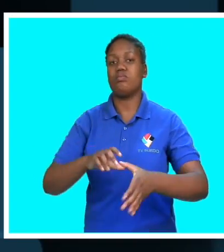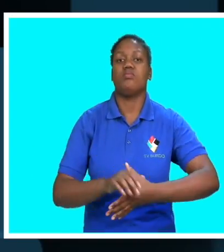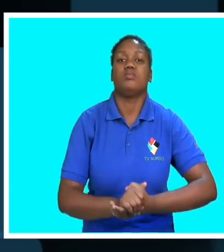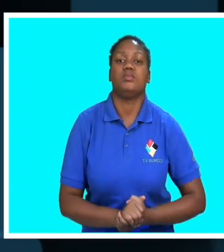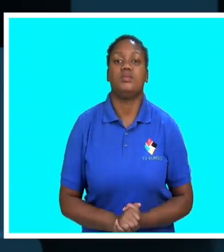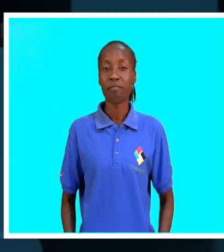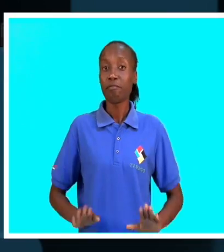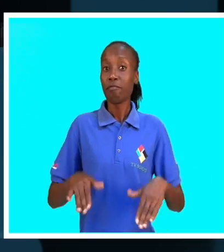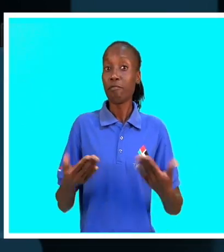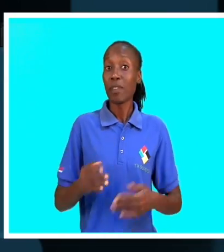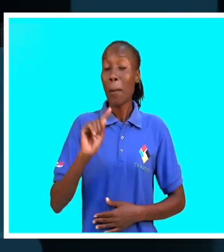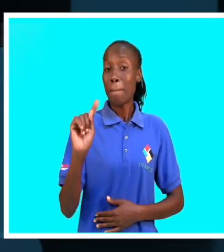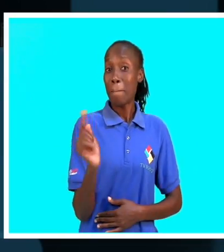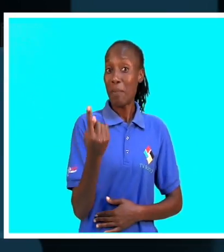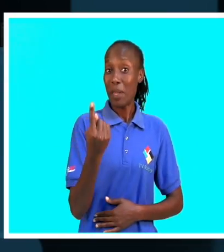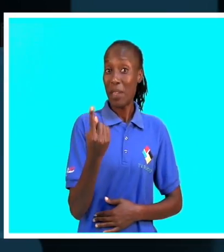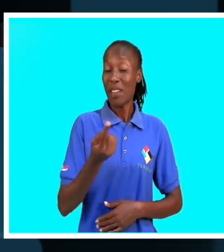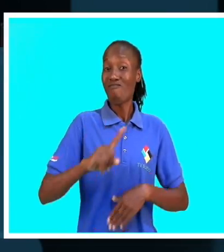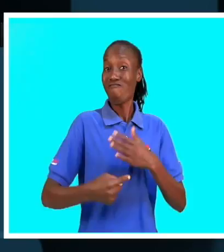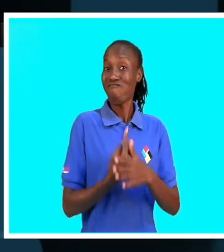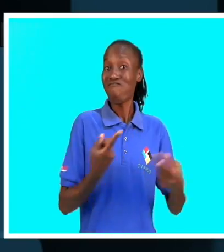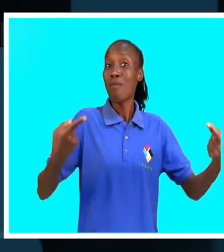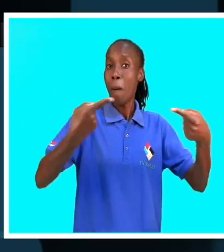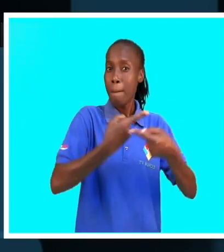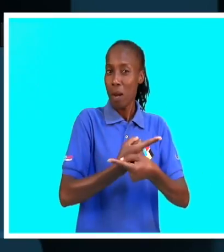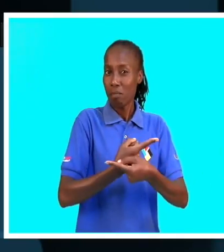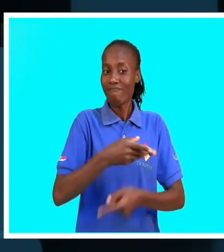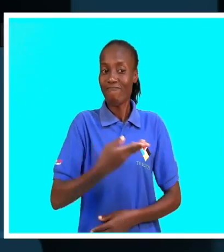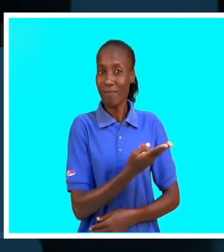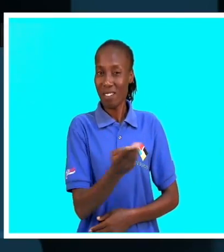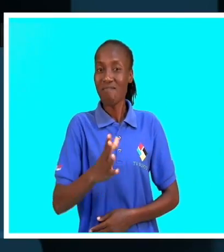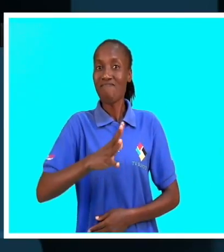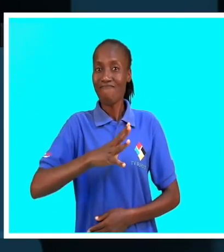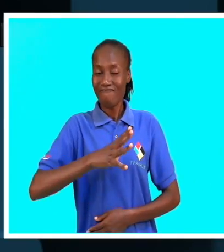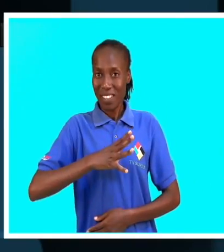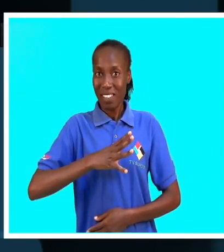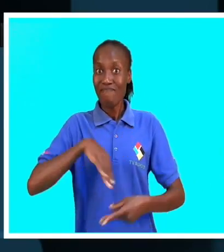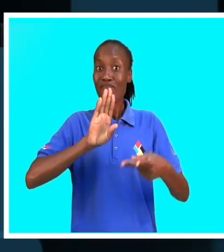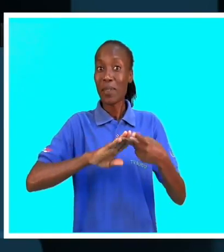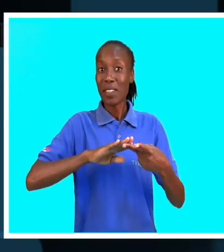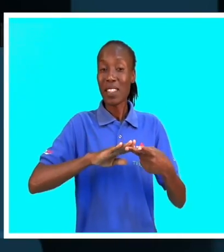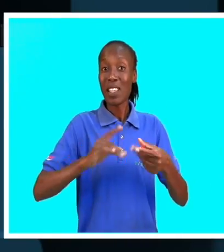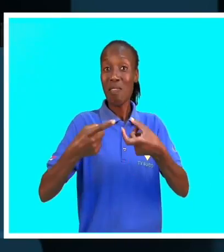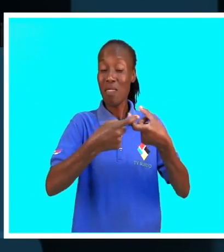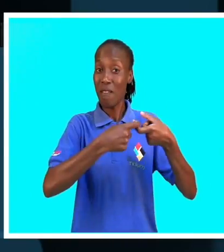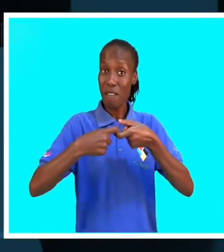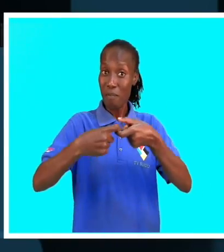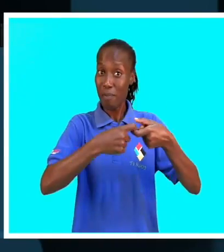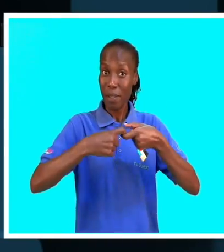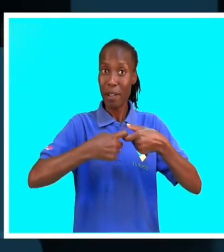abandonou. A primeira complicação que eles enfrentam é uma complicação familiar.